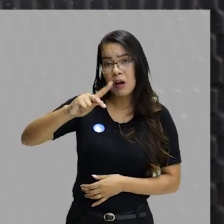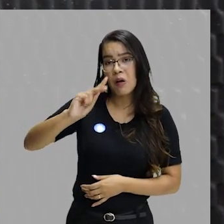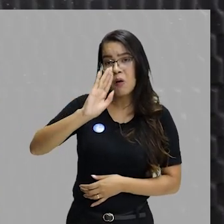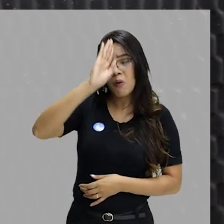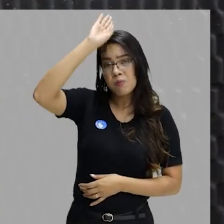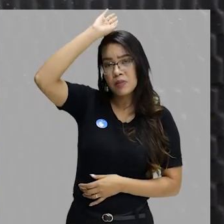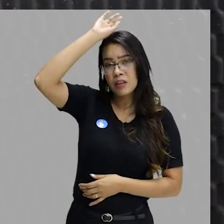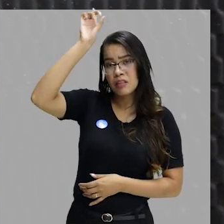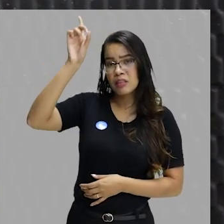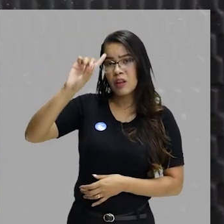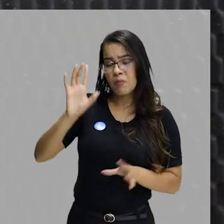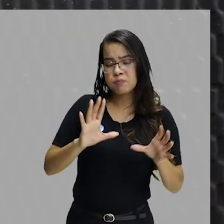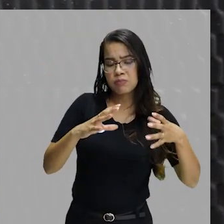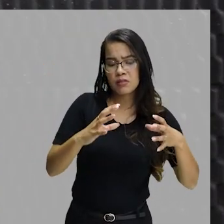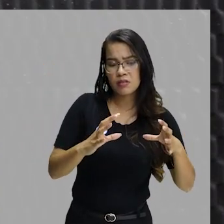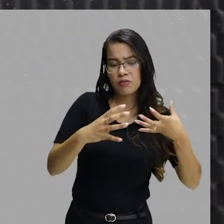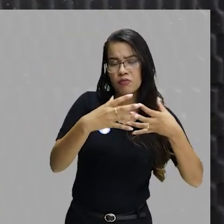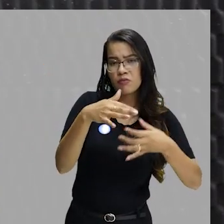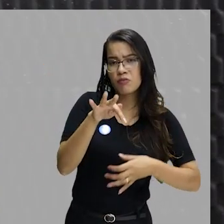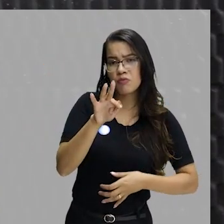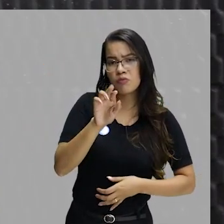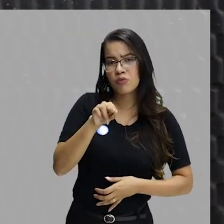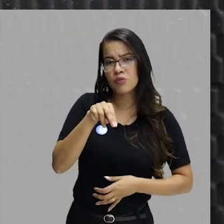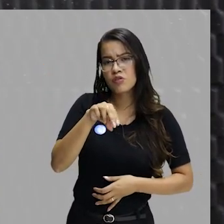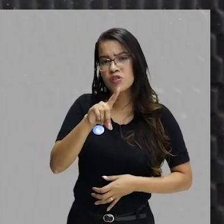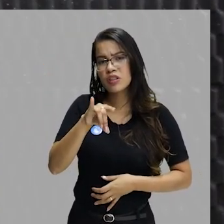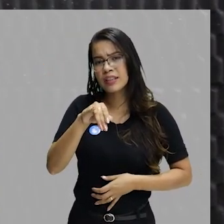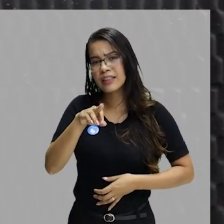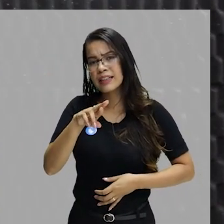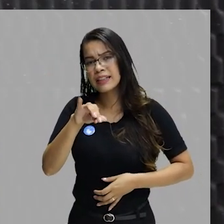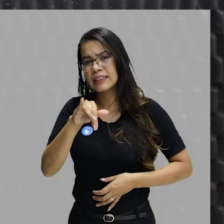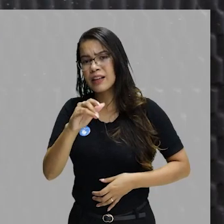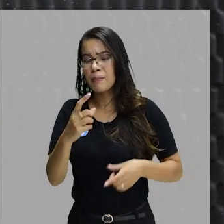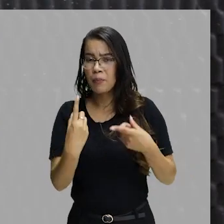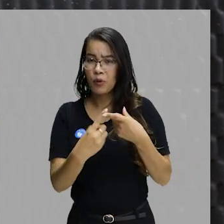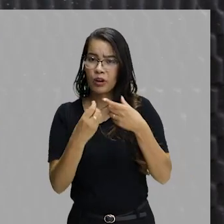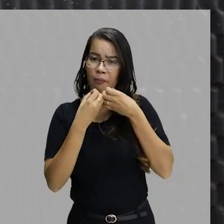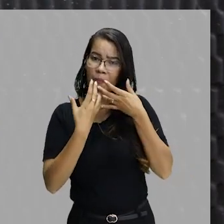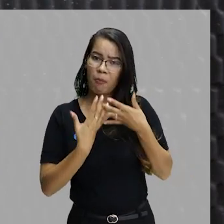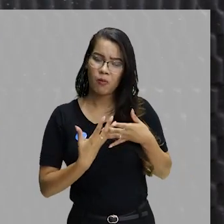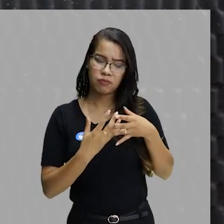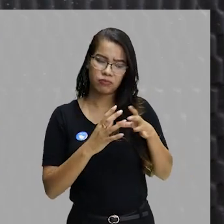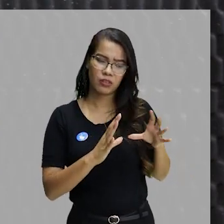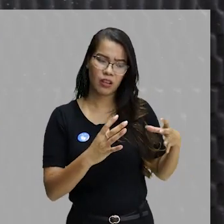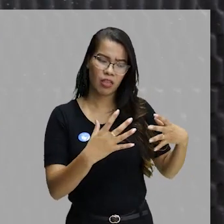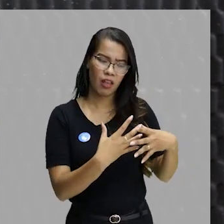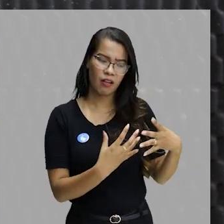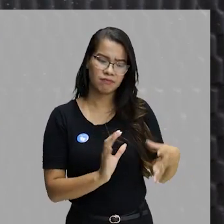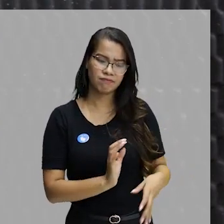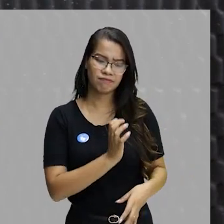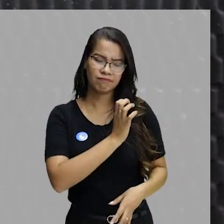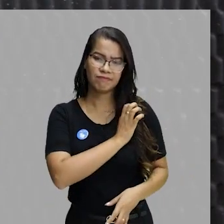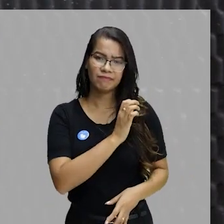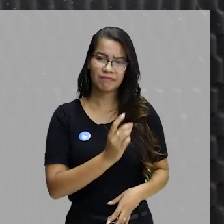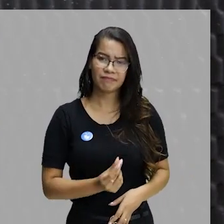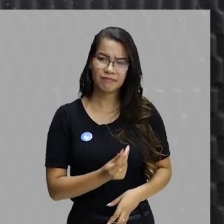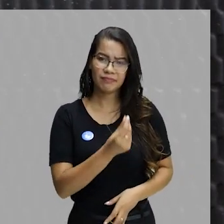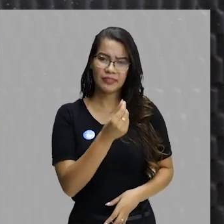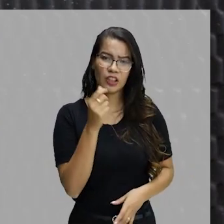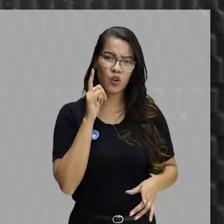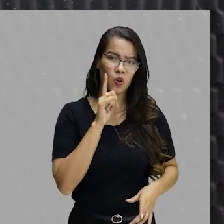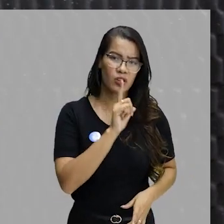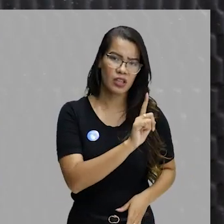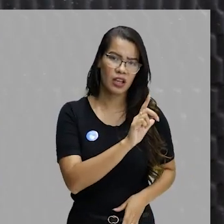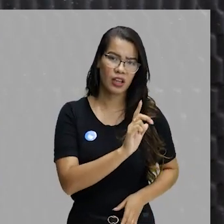é a concentração fundiária. Porque boa parte dessas riquezas que Roma adquire, principalmente a terra,